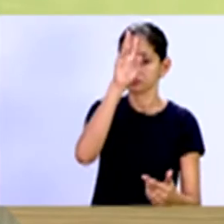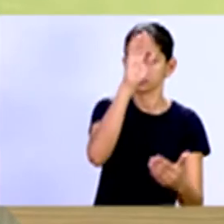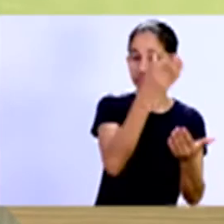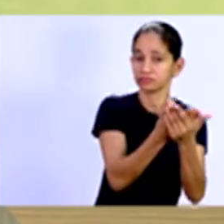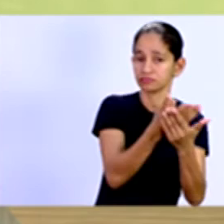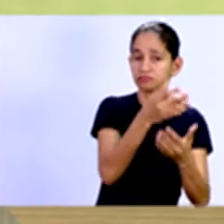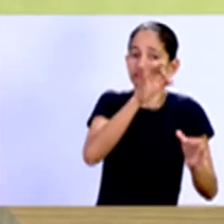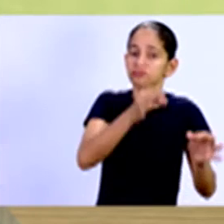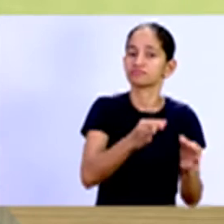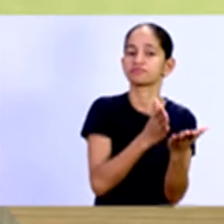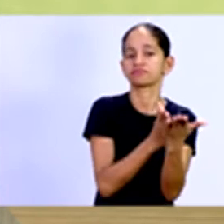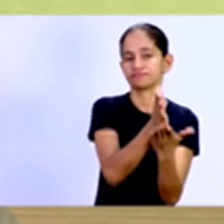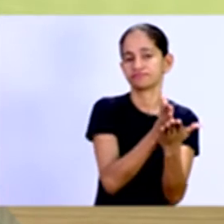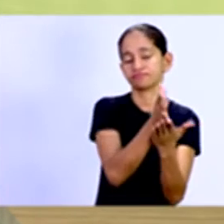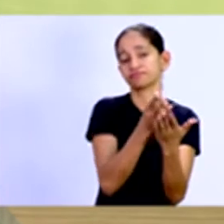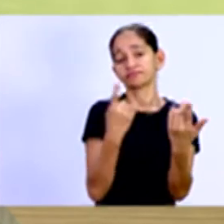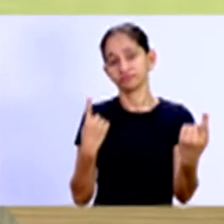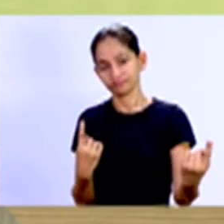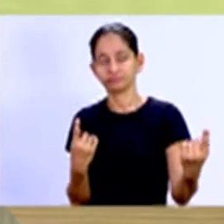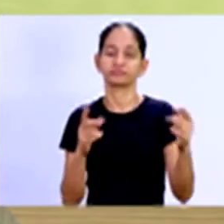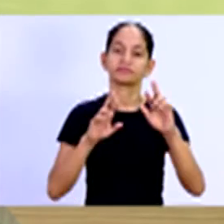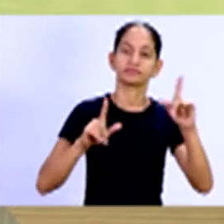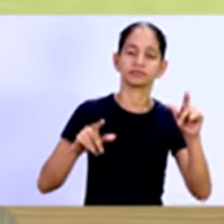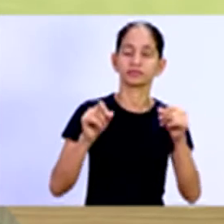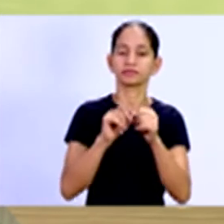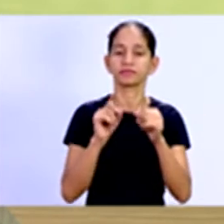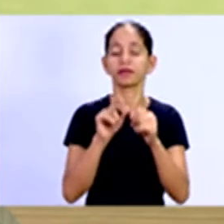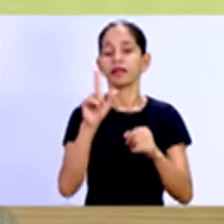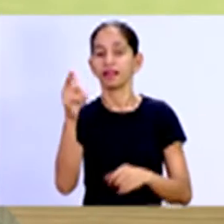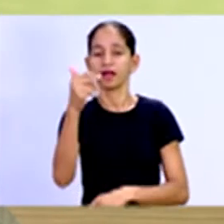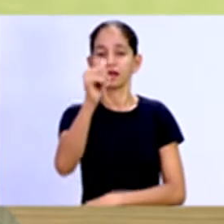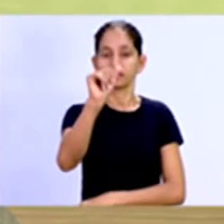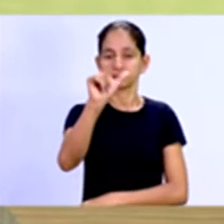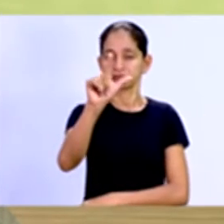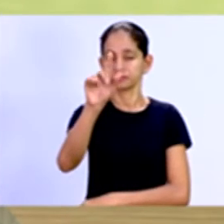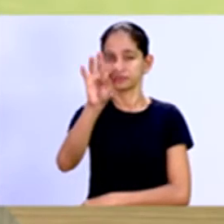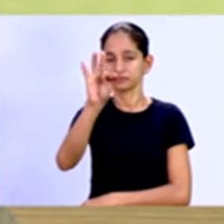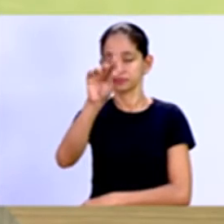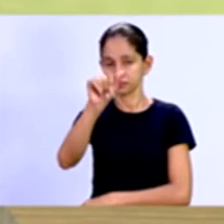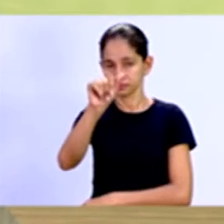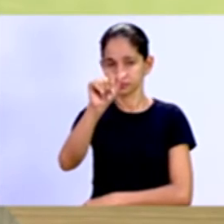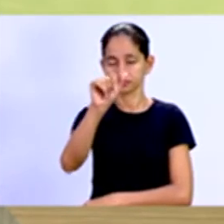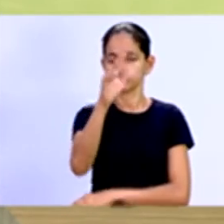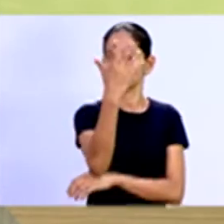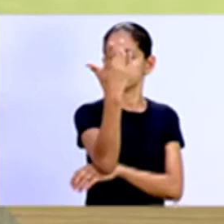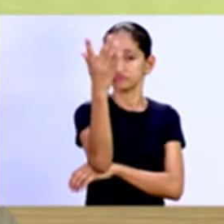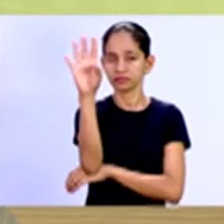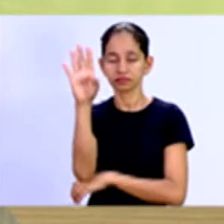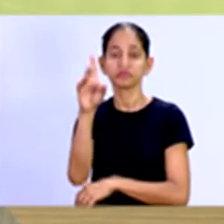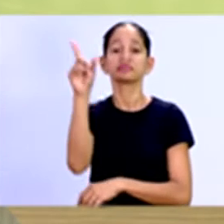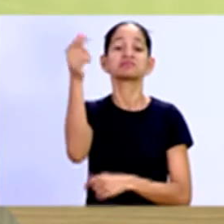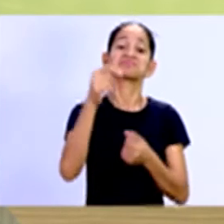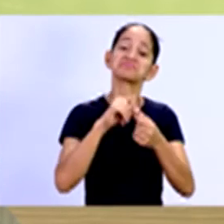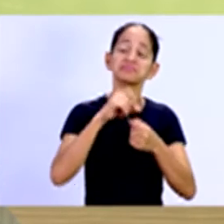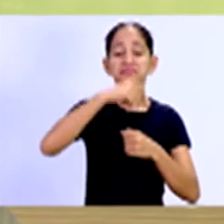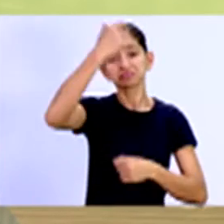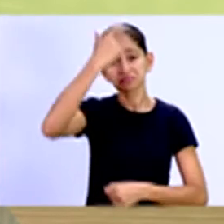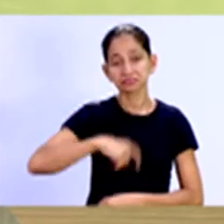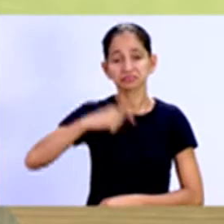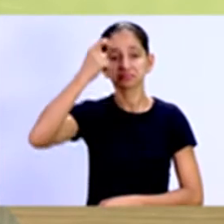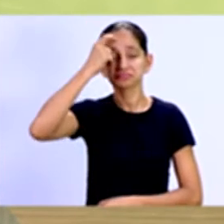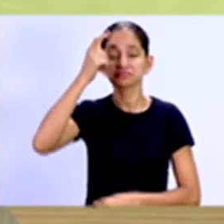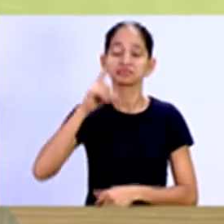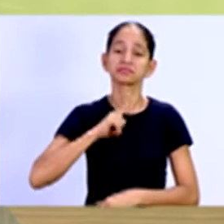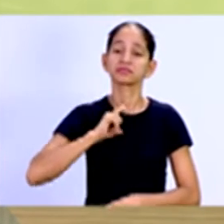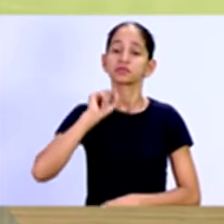ser certo. A Valdiane de Alto da Floresta diz o seguinte: o sujeito moral segue as regras e as leis